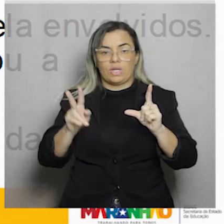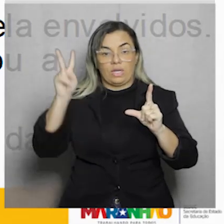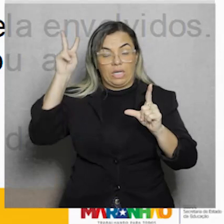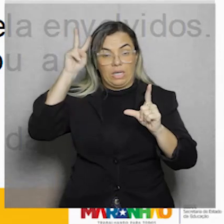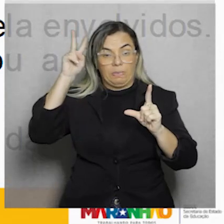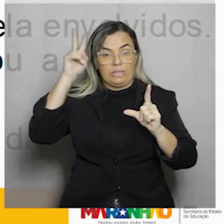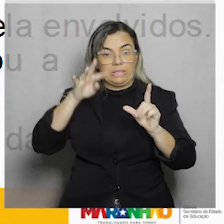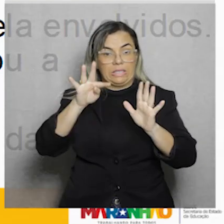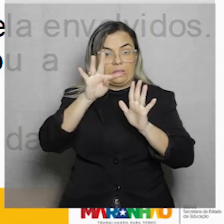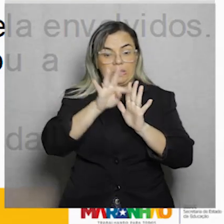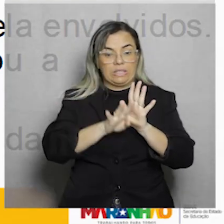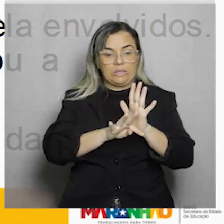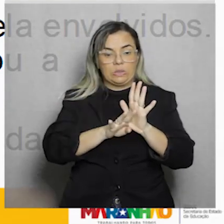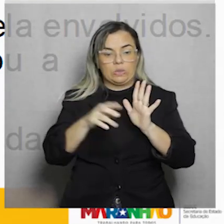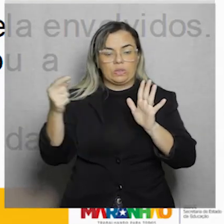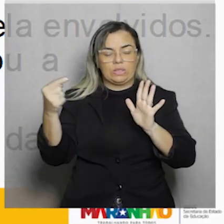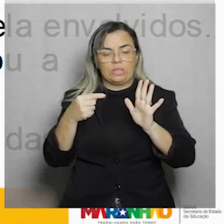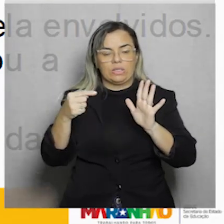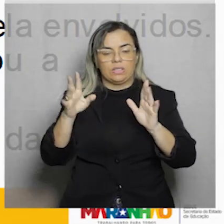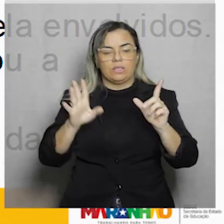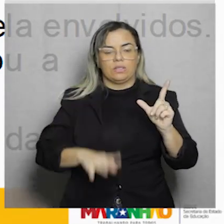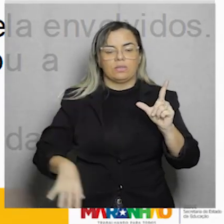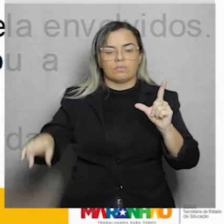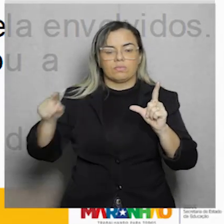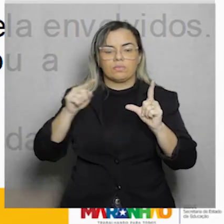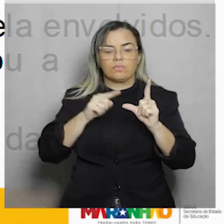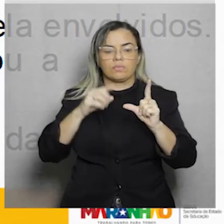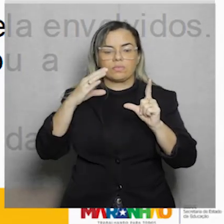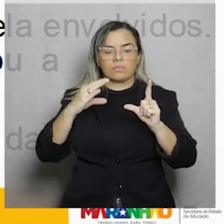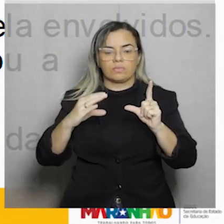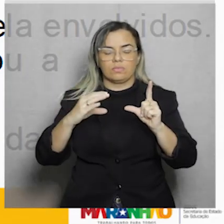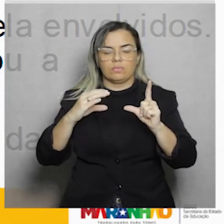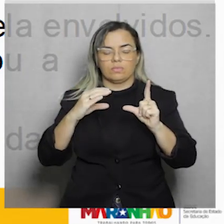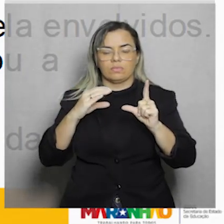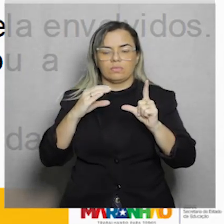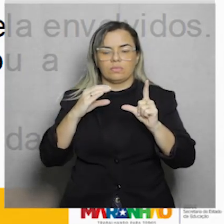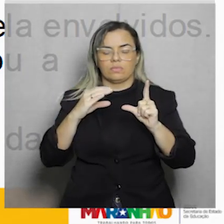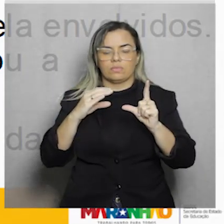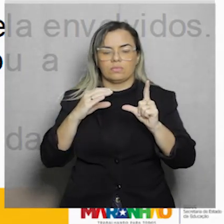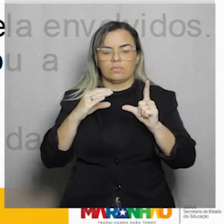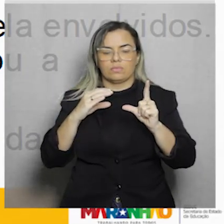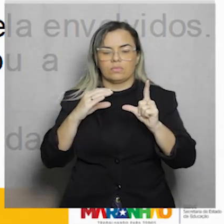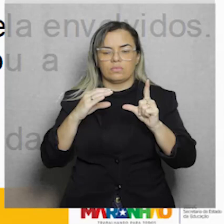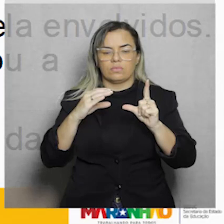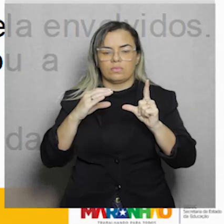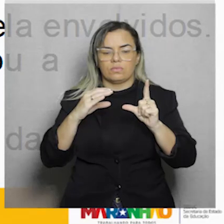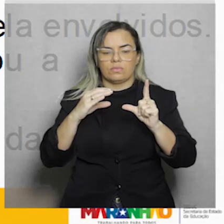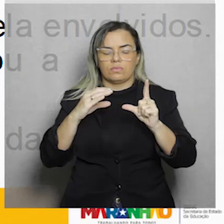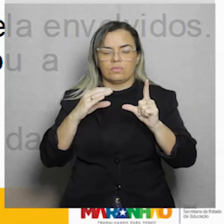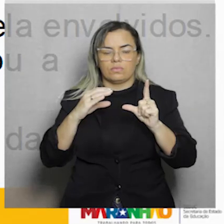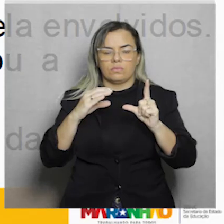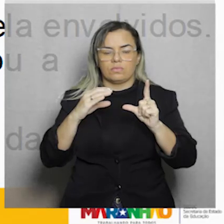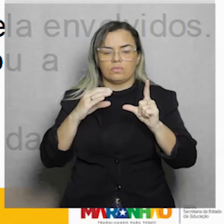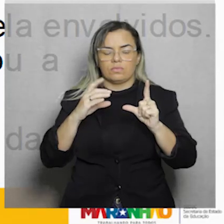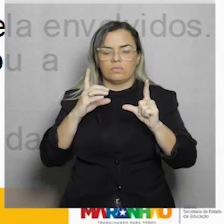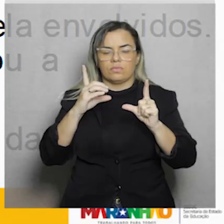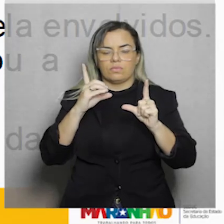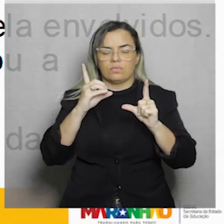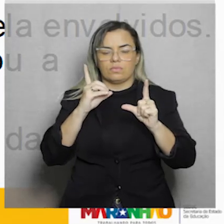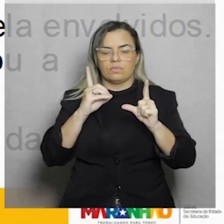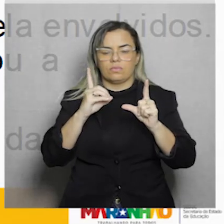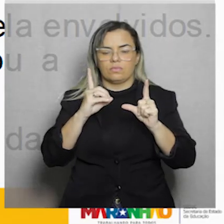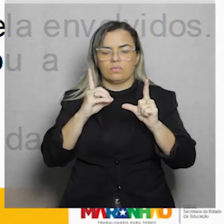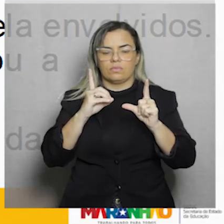texto, utilizaram mapas estratégicos, os exércitos nela envolvidos, tratou-se